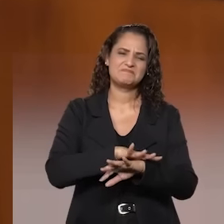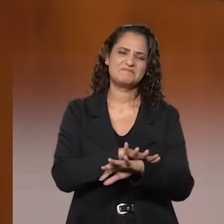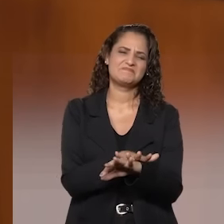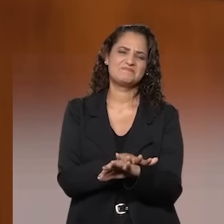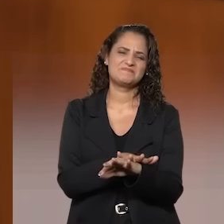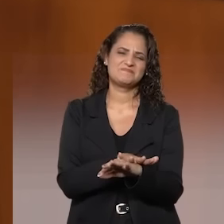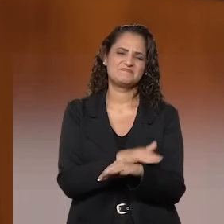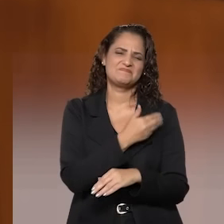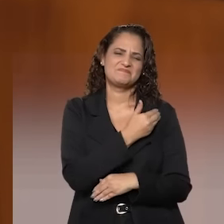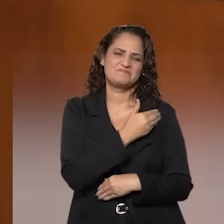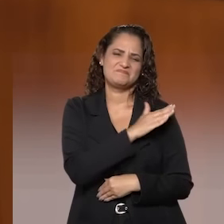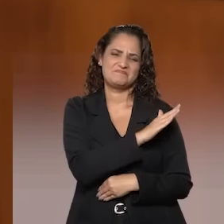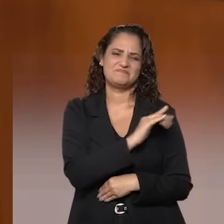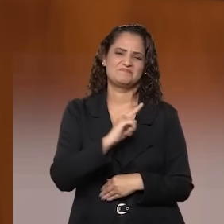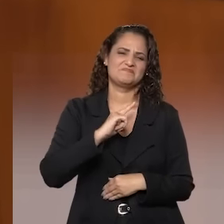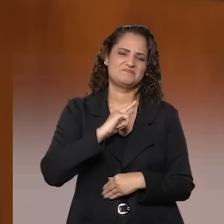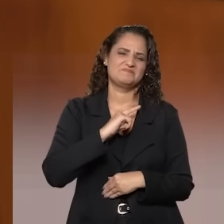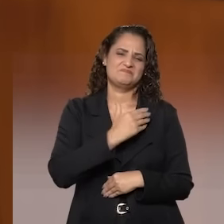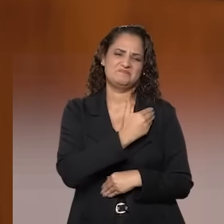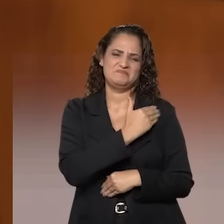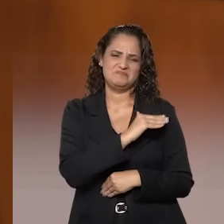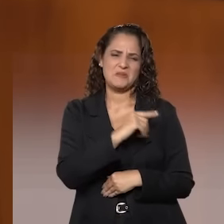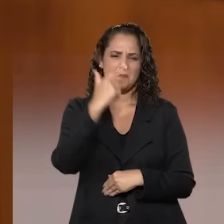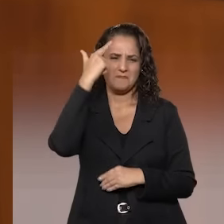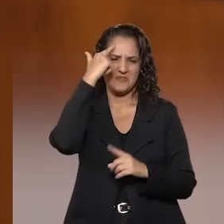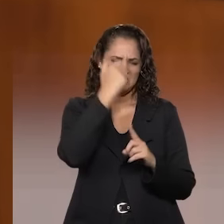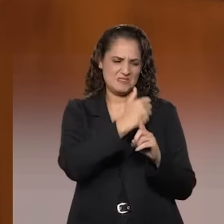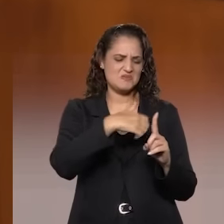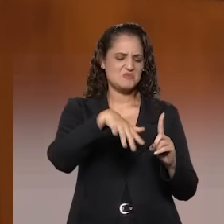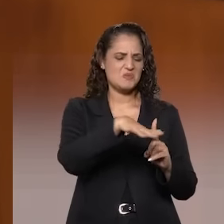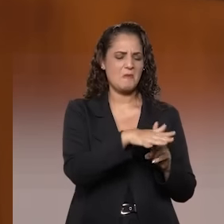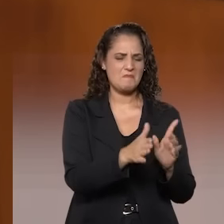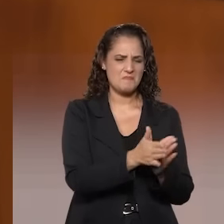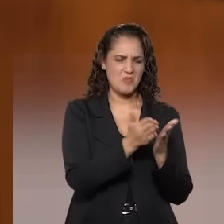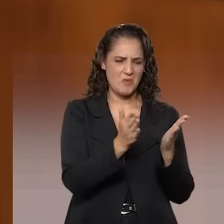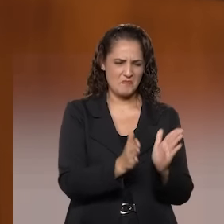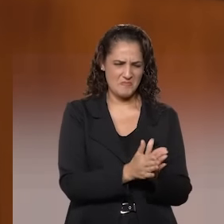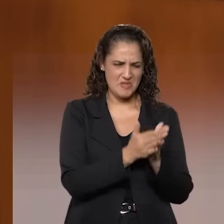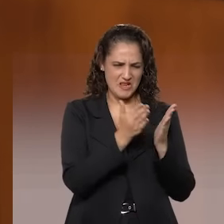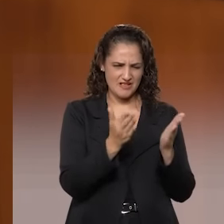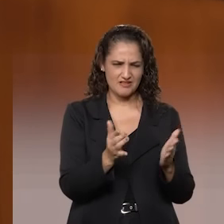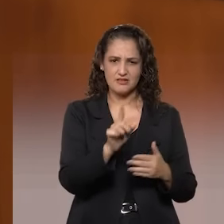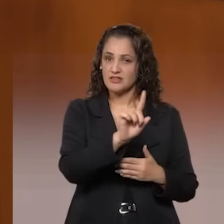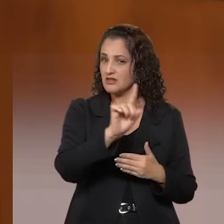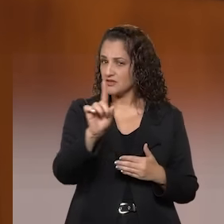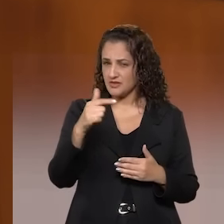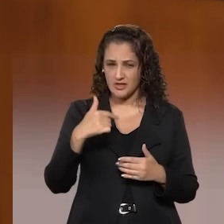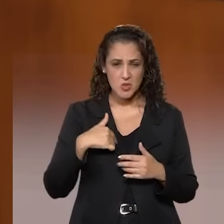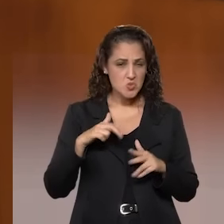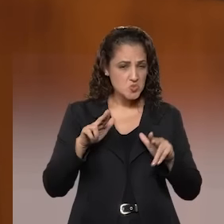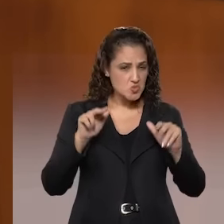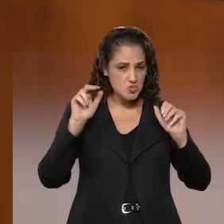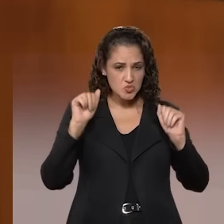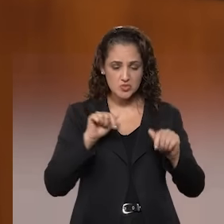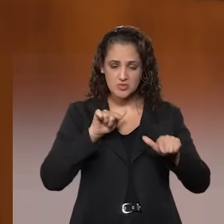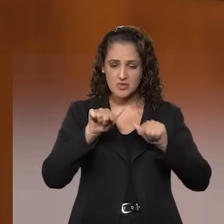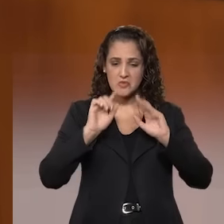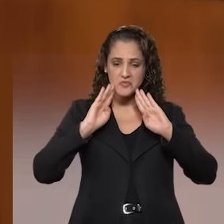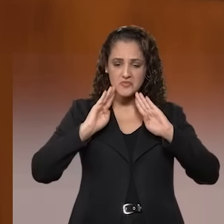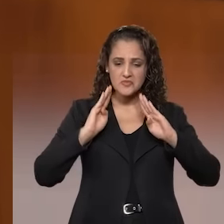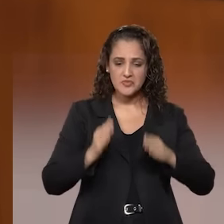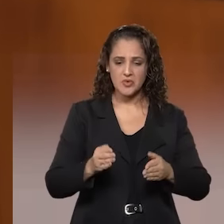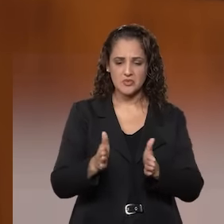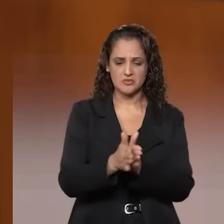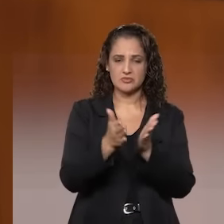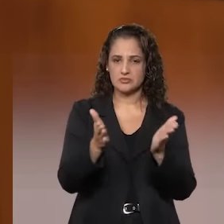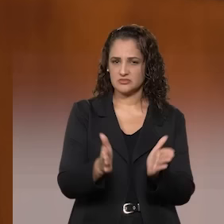trabalhei focando a pobreza eu trabalho focando o desenvolvimento do potencial humano eu inclusive não